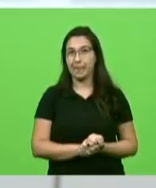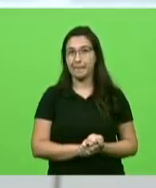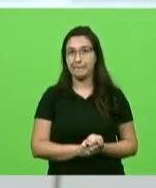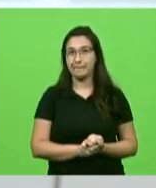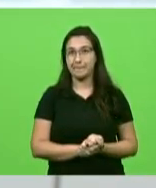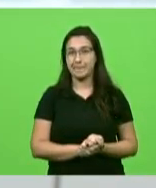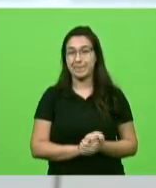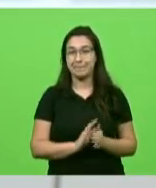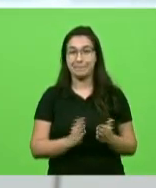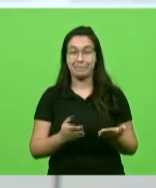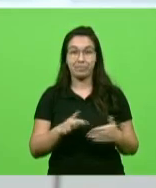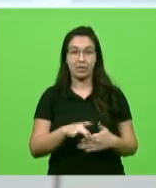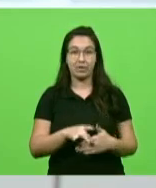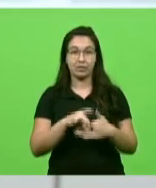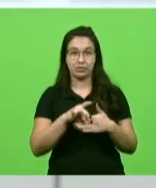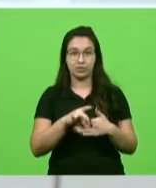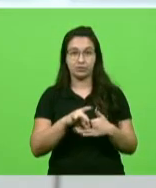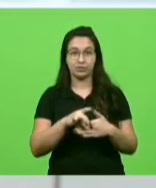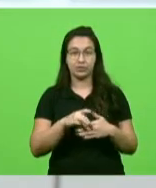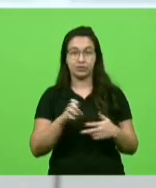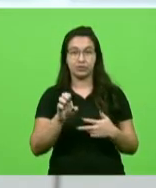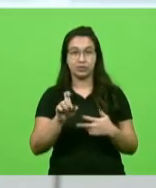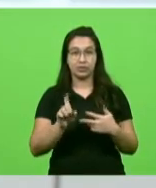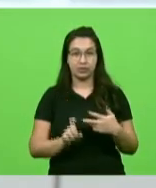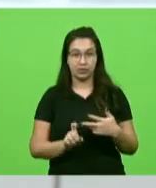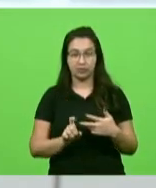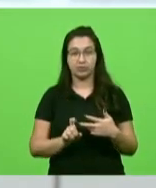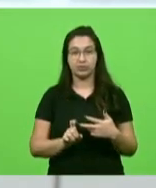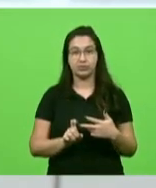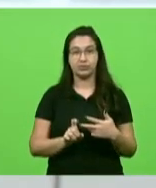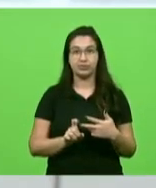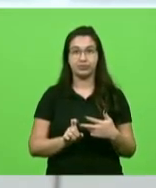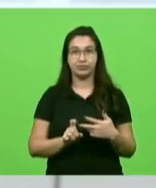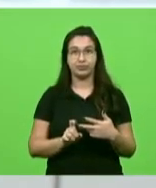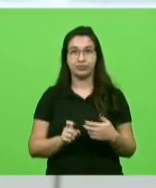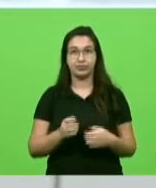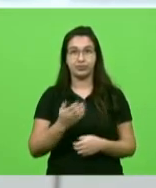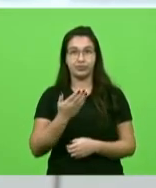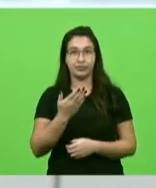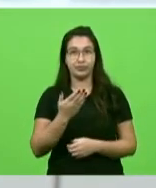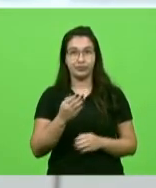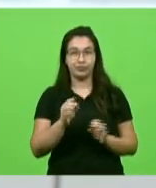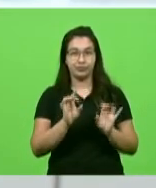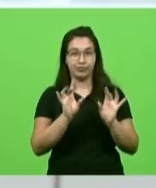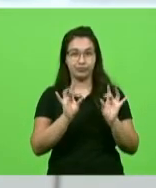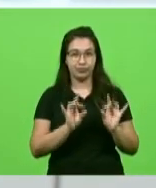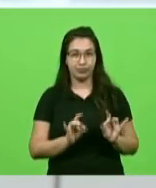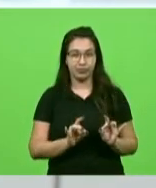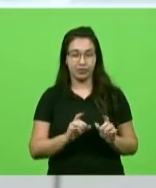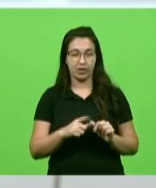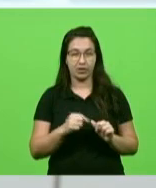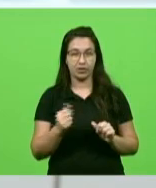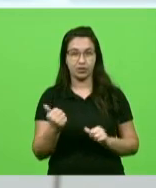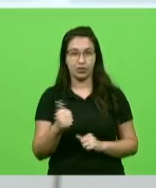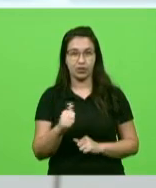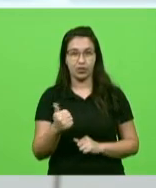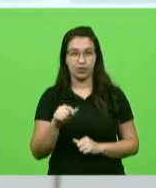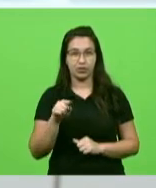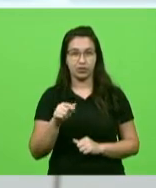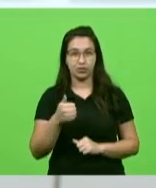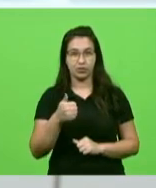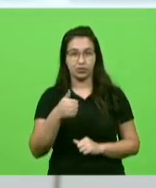o chefe do executivo incorreu nas sanções tipificadas no Artigo 11 11 da